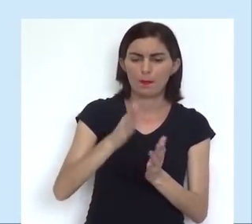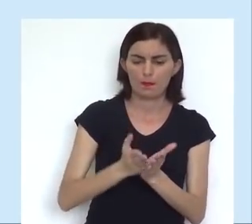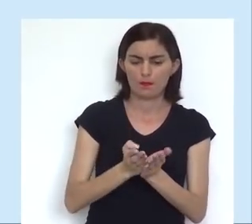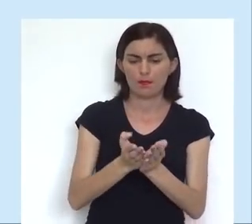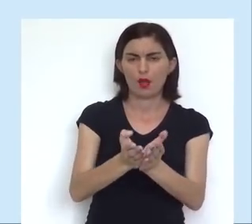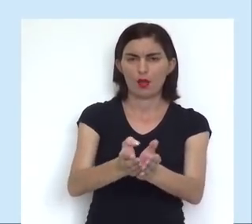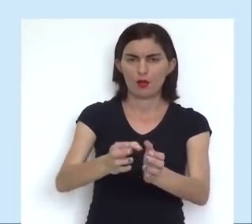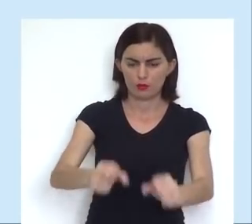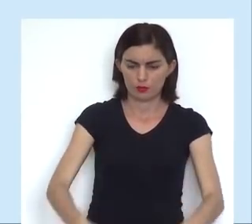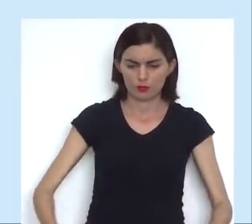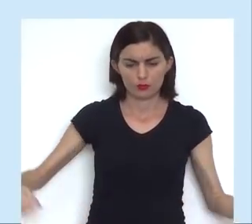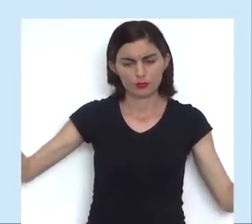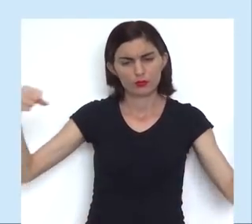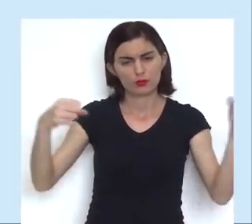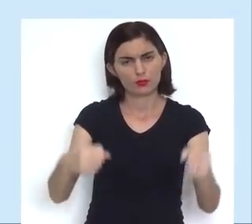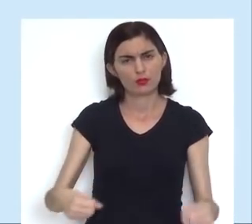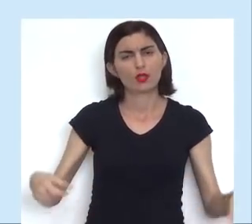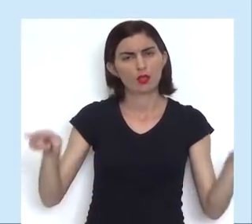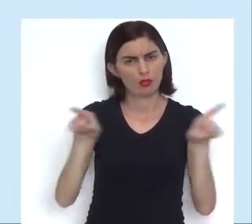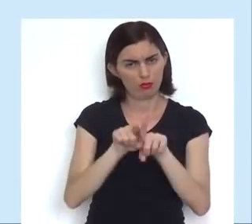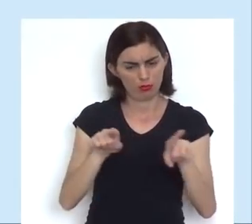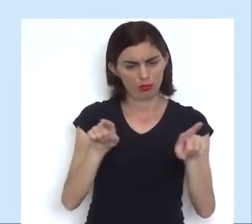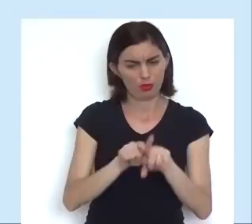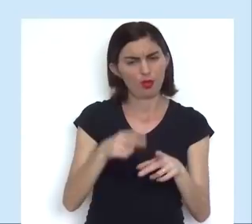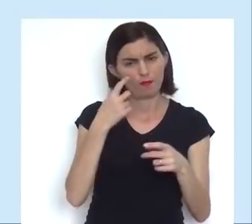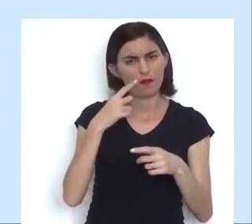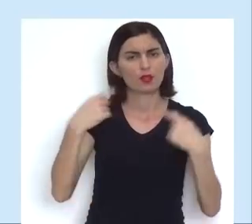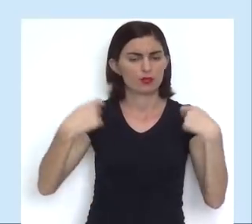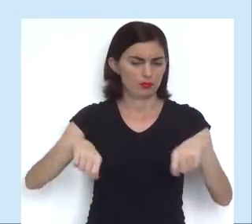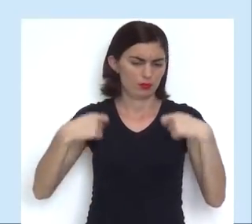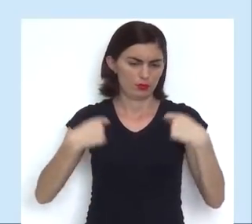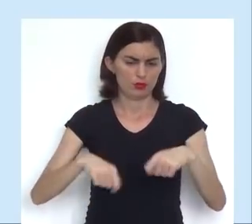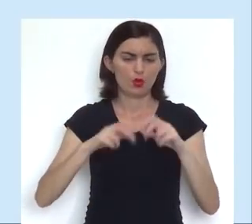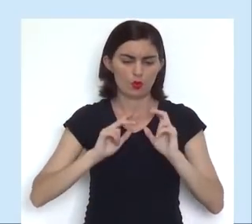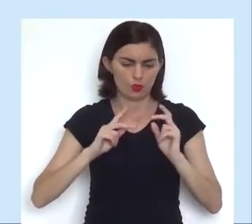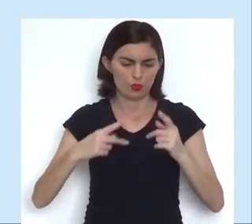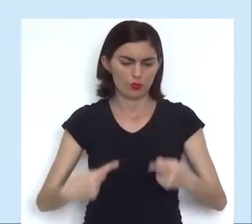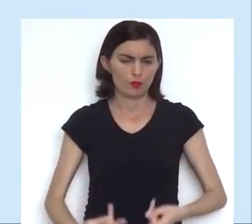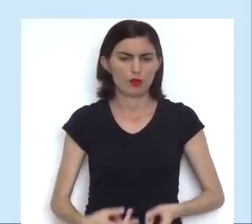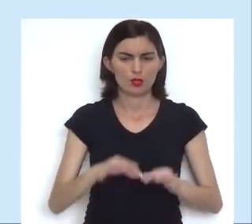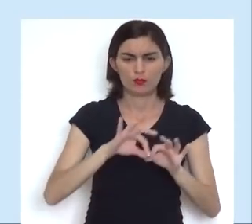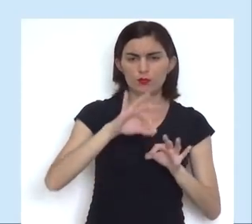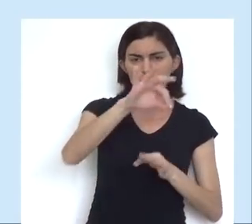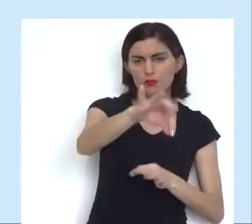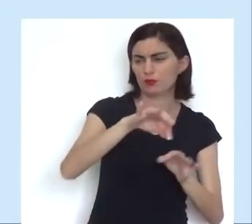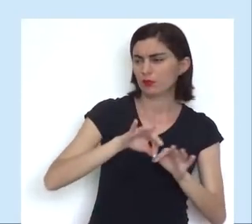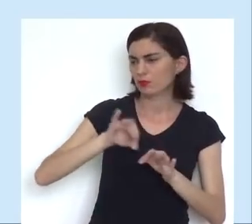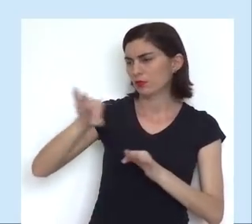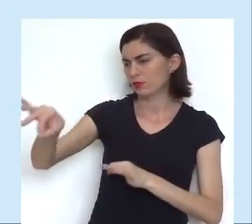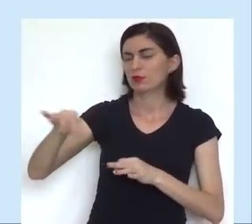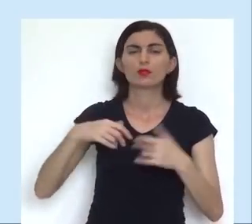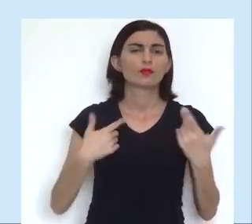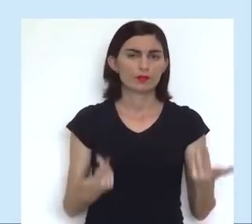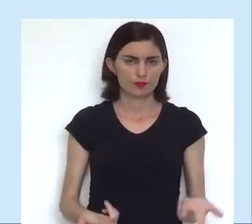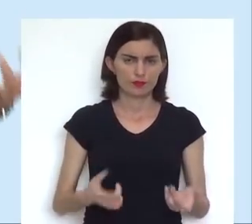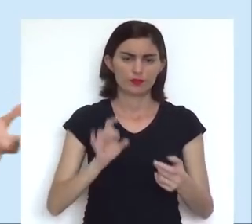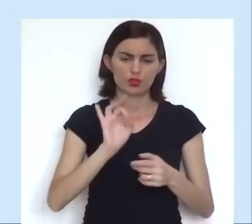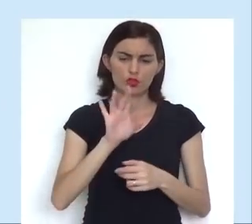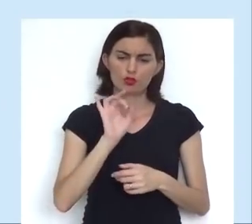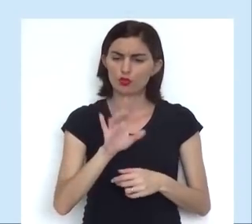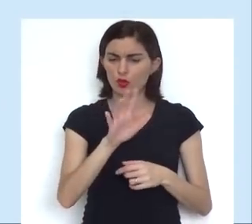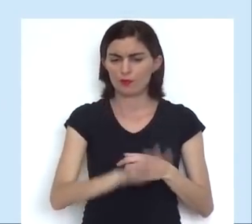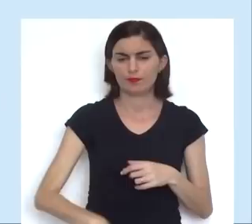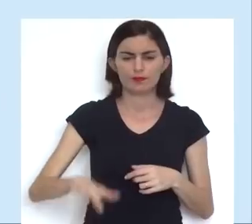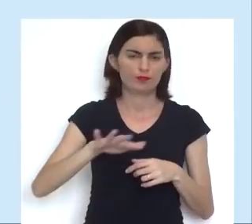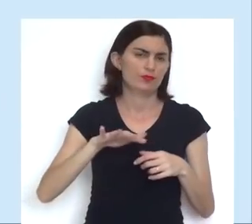Tá? Então, a gente vai ver que existe uma necessidade do ser humano ele se locomover pelo território e não